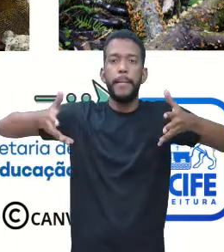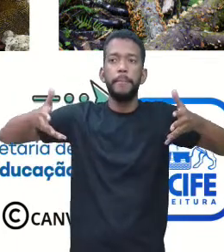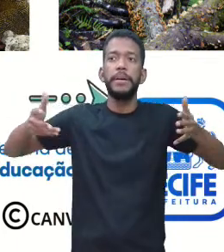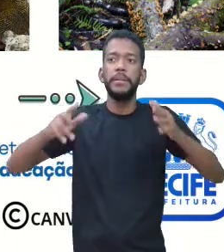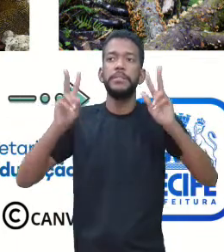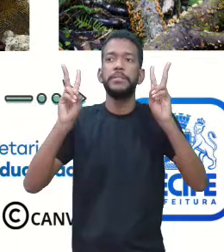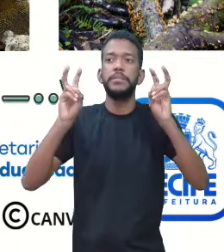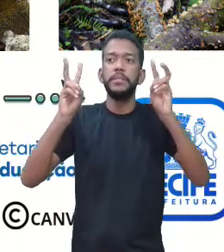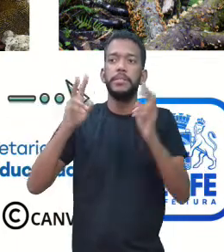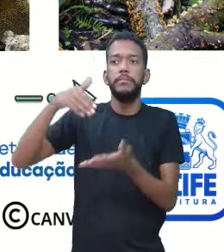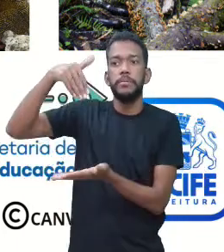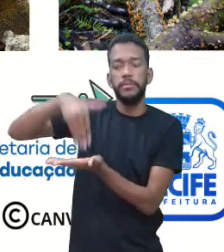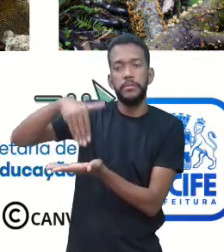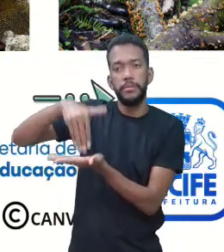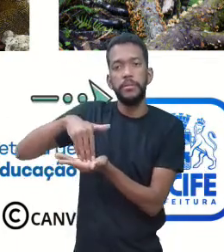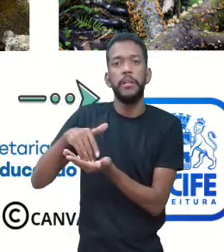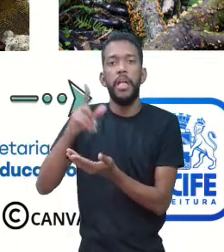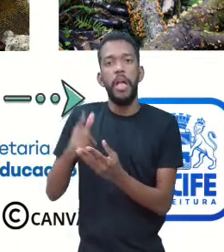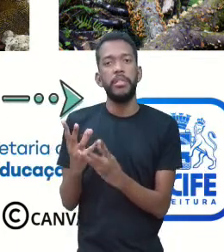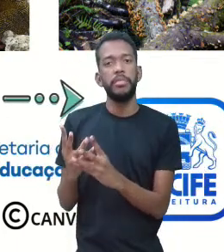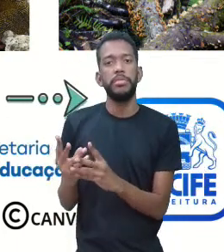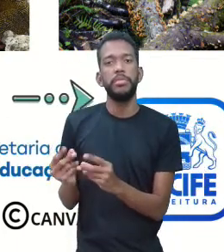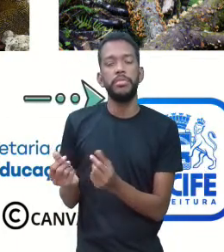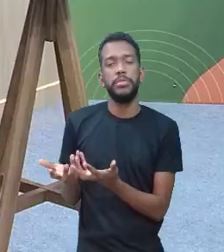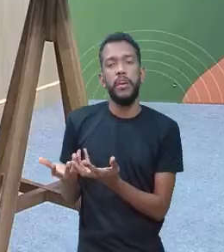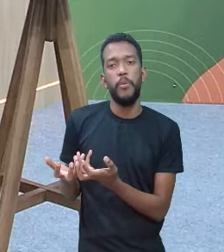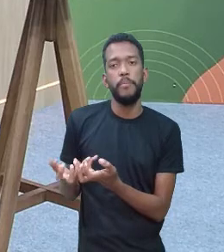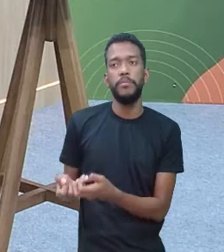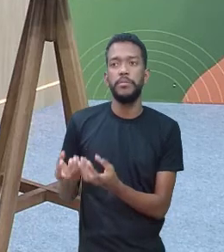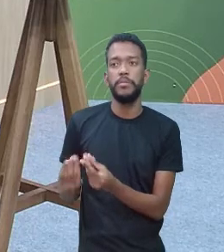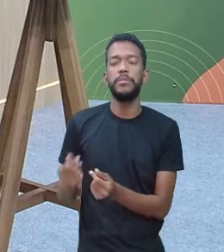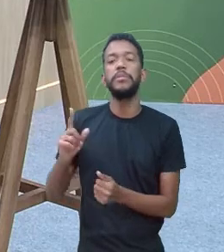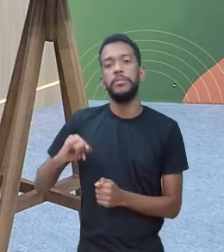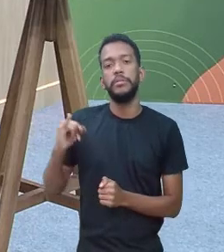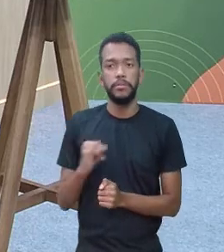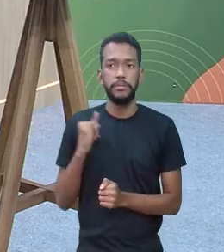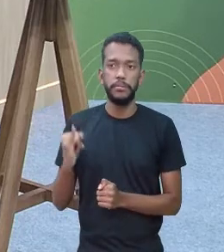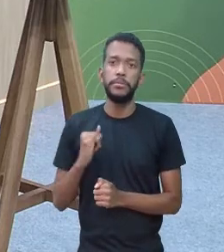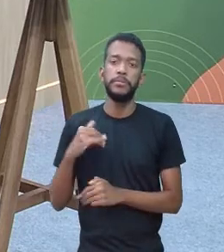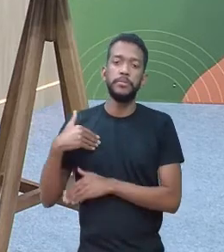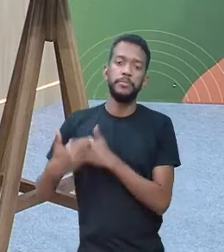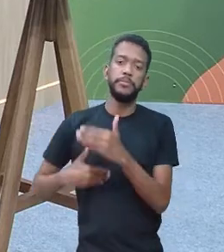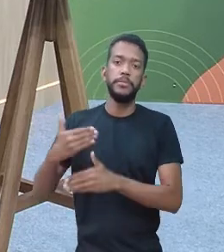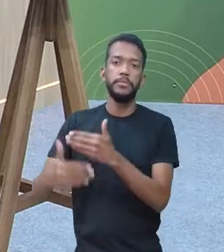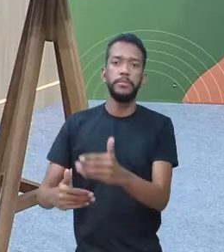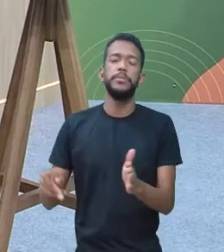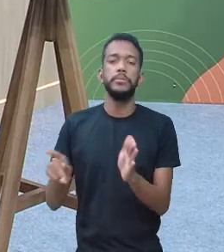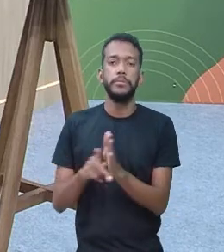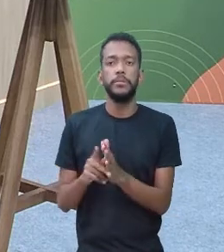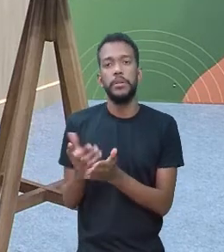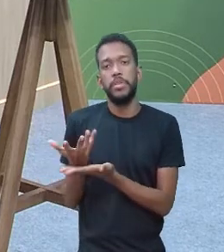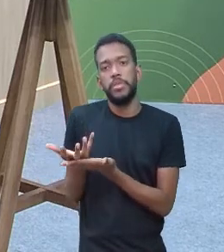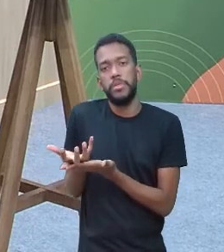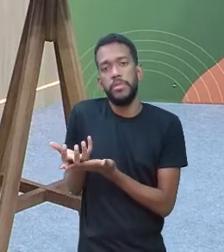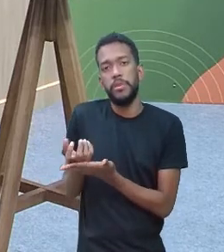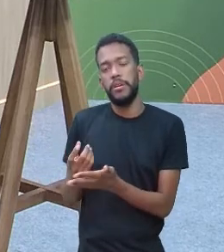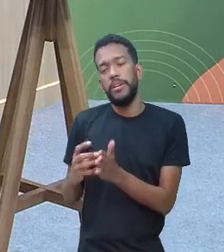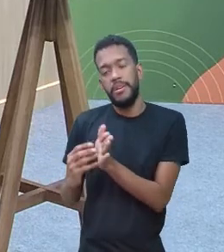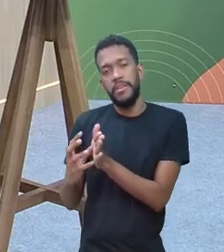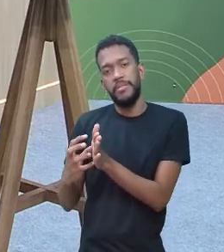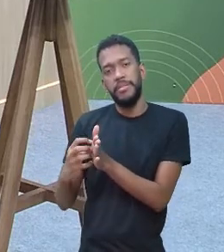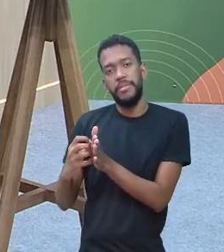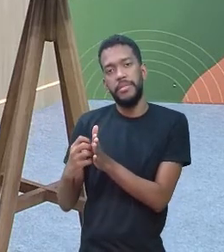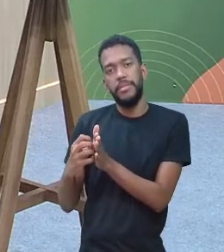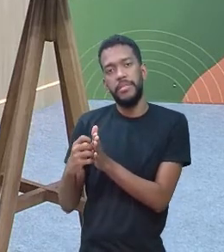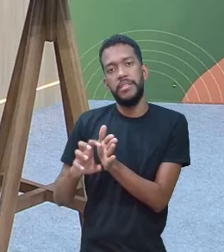com o decompositor. Lembrando que os decompositores são muito importantes no processo aí da cadeia alimentar e no equilíbrio